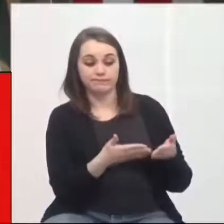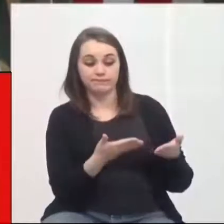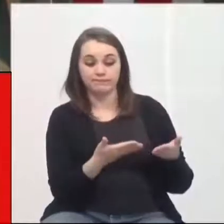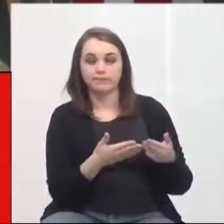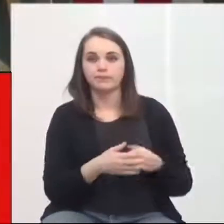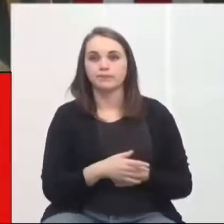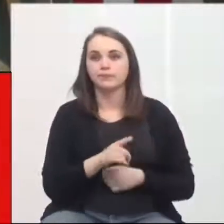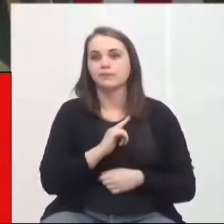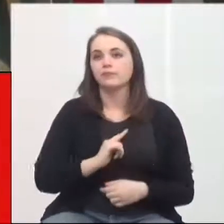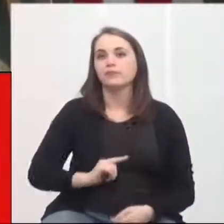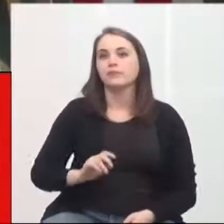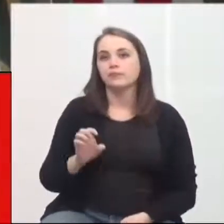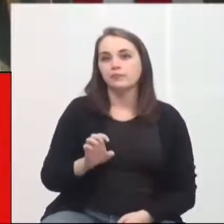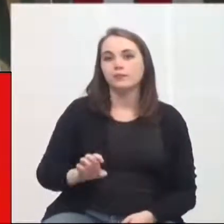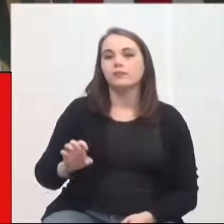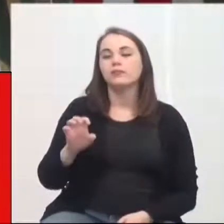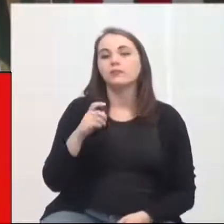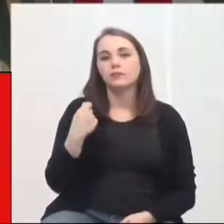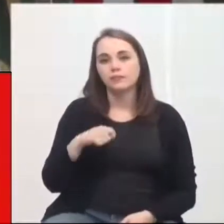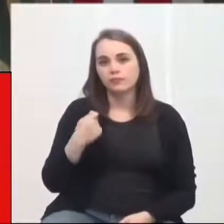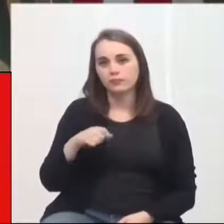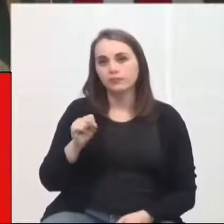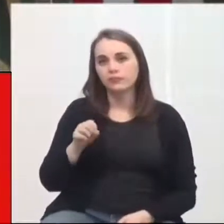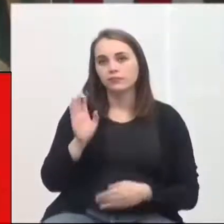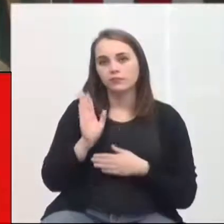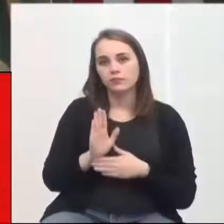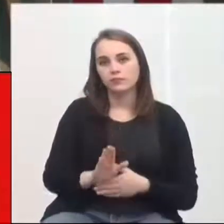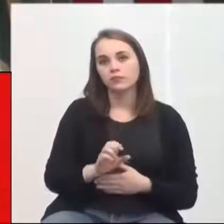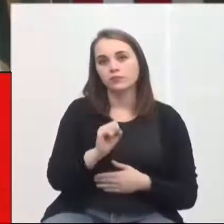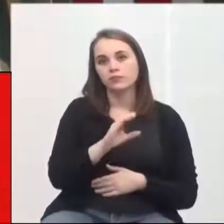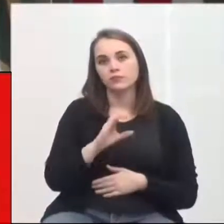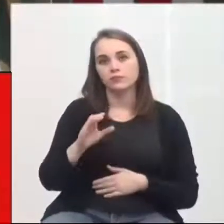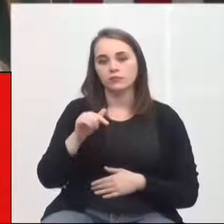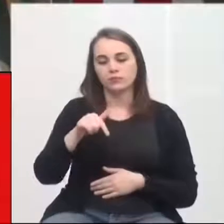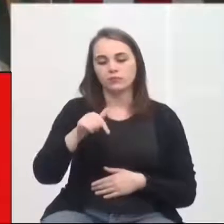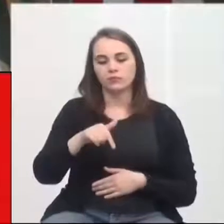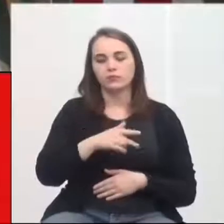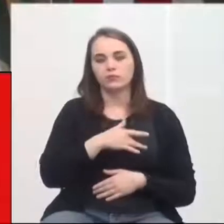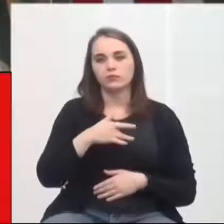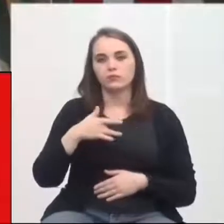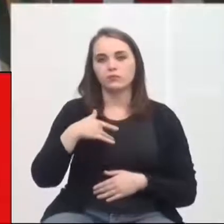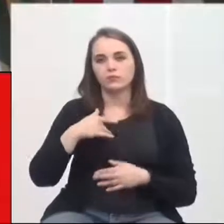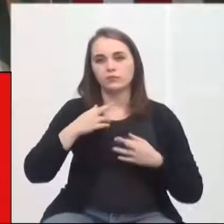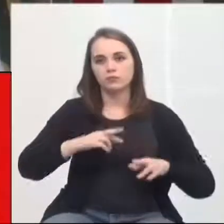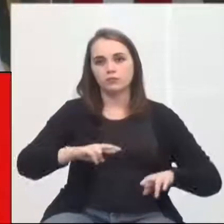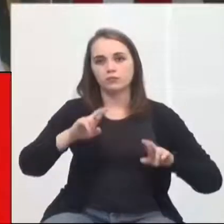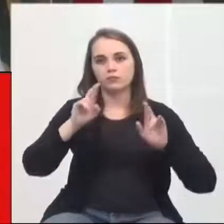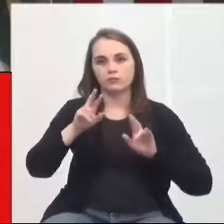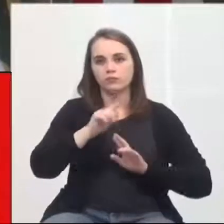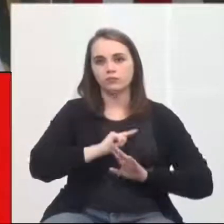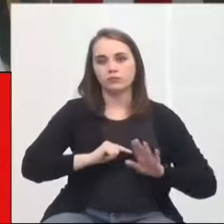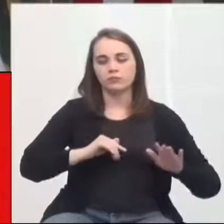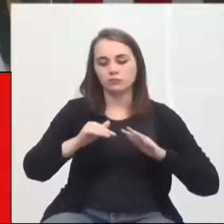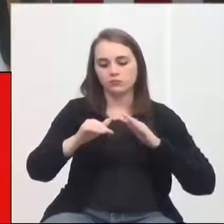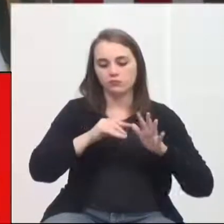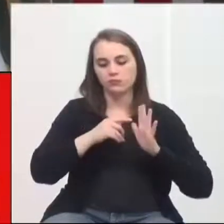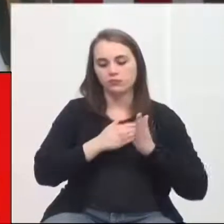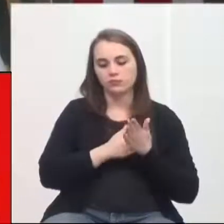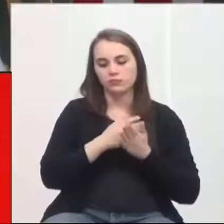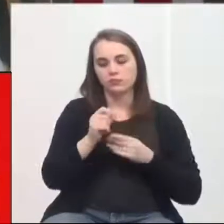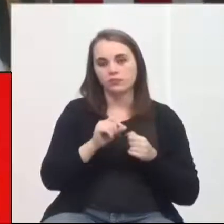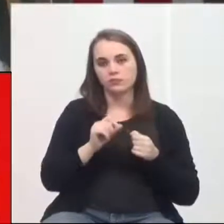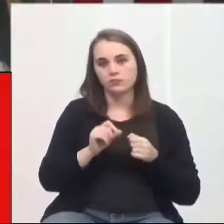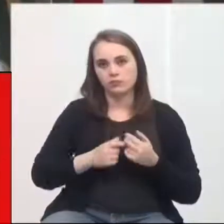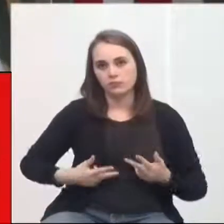situações. O governo do estado deve muito para os catarinenses na saúde. Então, esperamos que ele se movimente e comece a fazer a